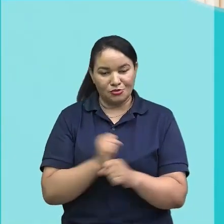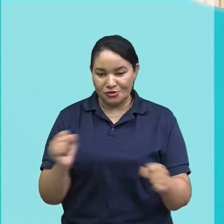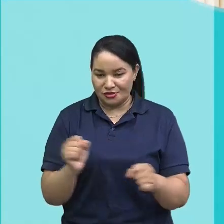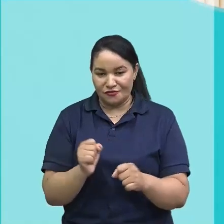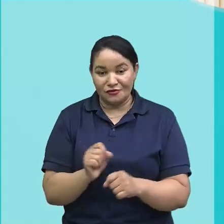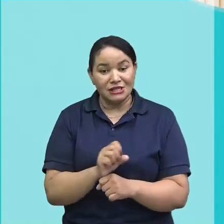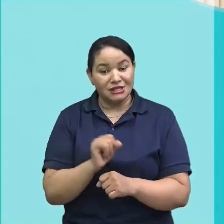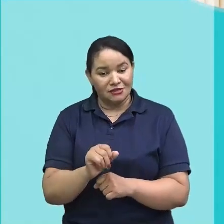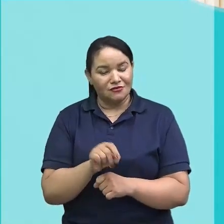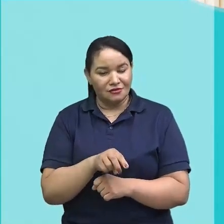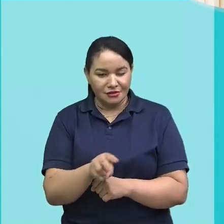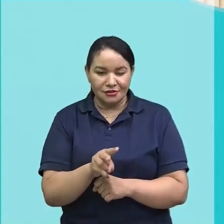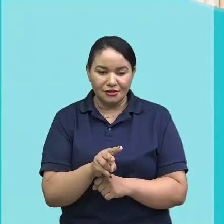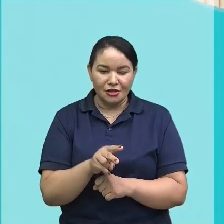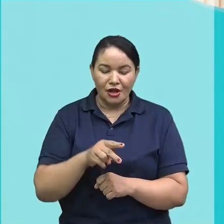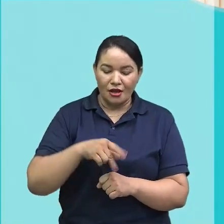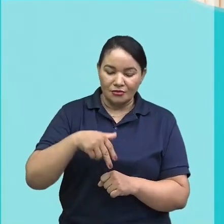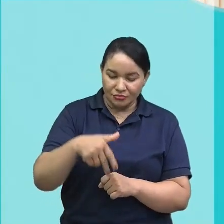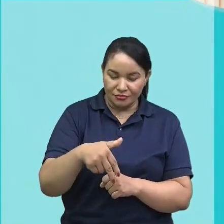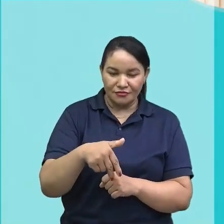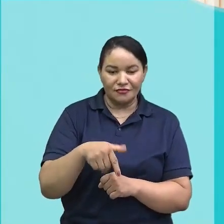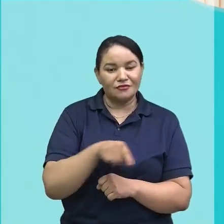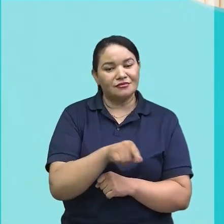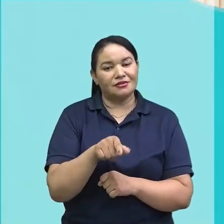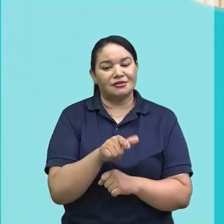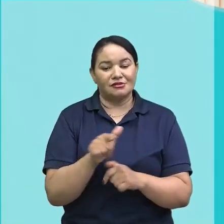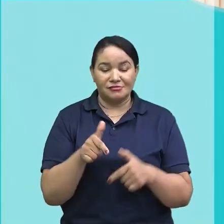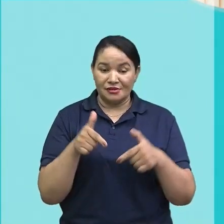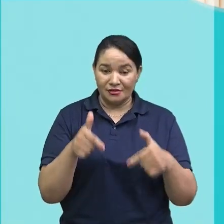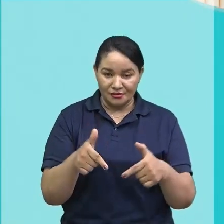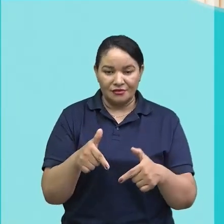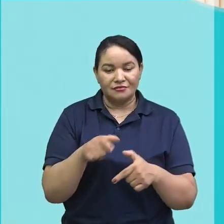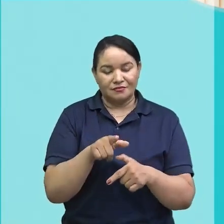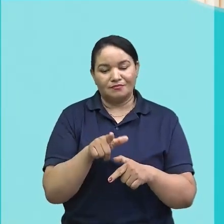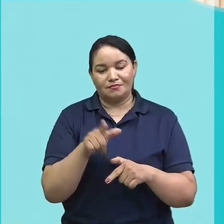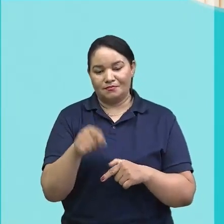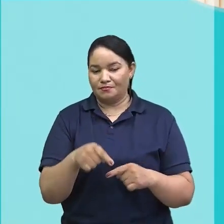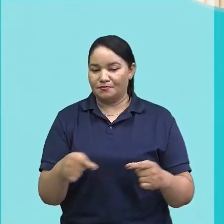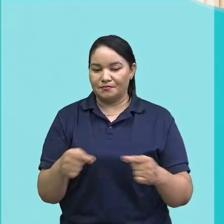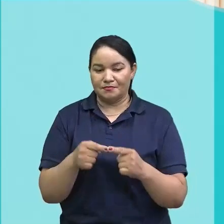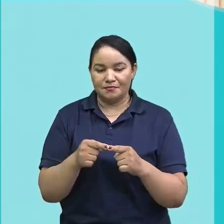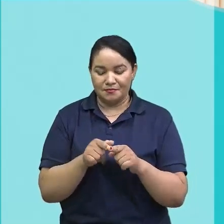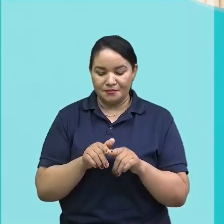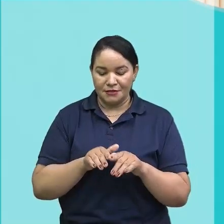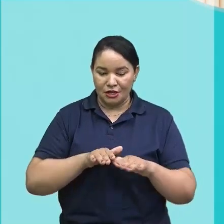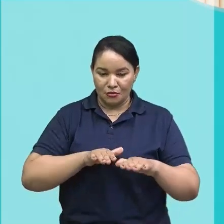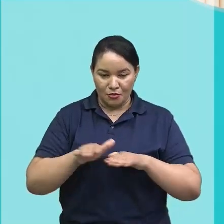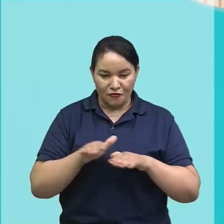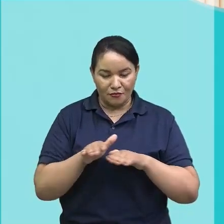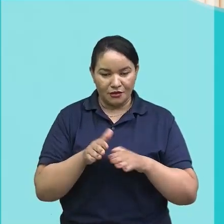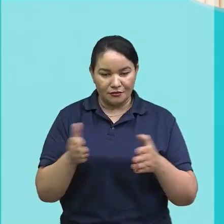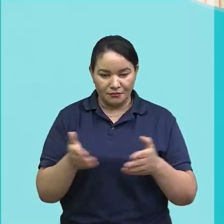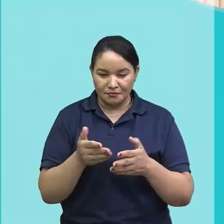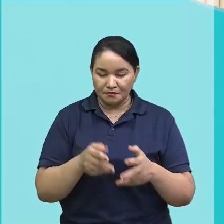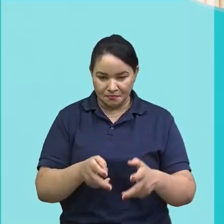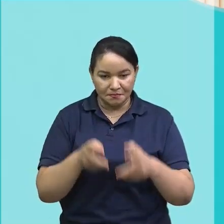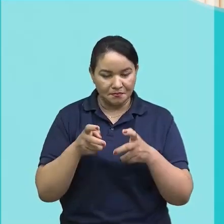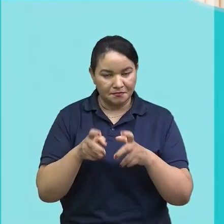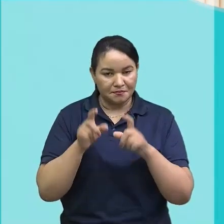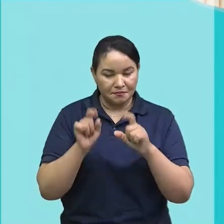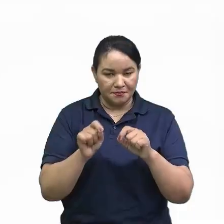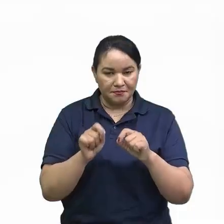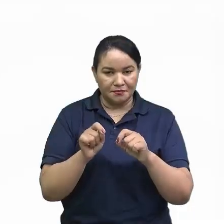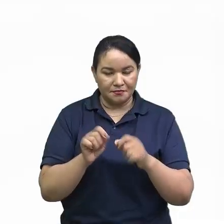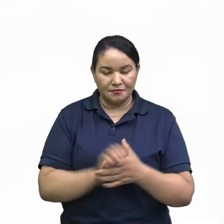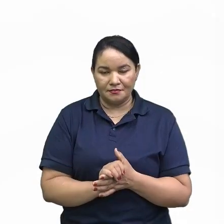você já está dançando, você já está avançando, você está se movimentando. Então, a gente vai perceber o